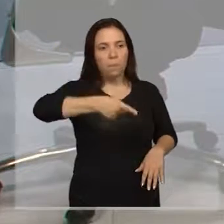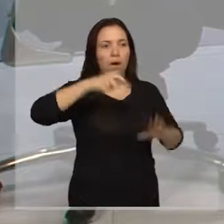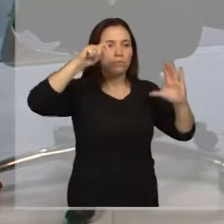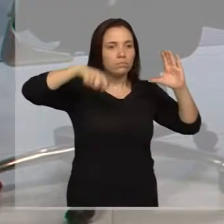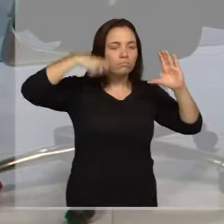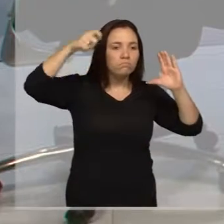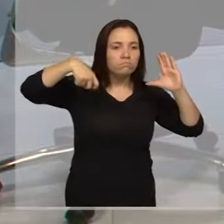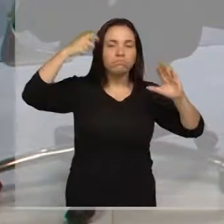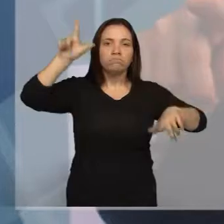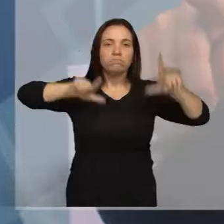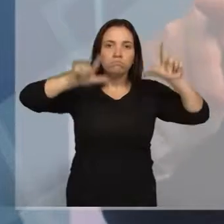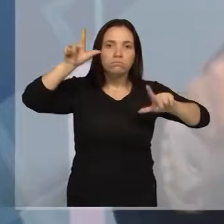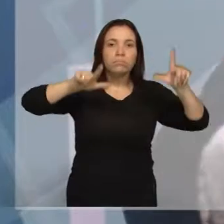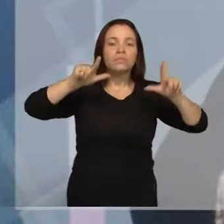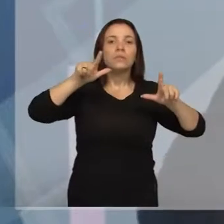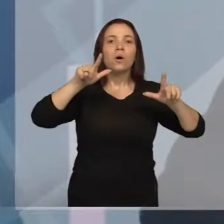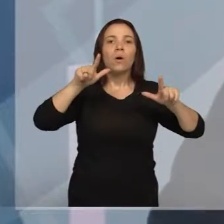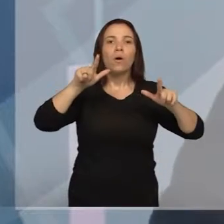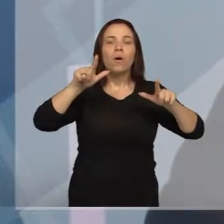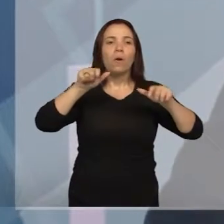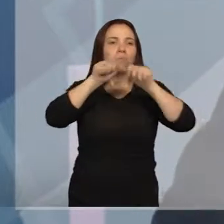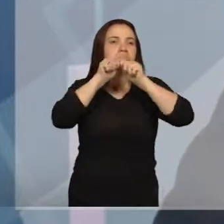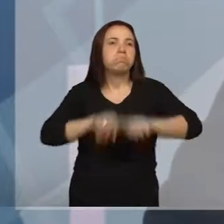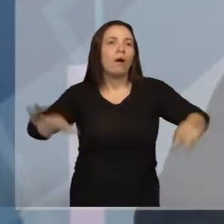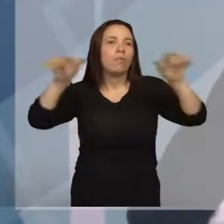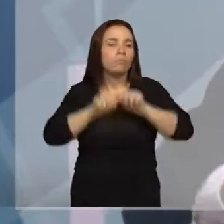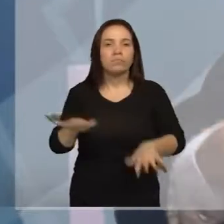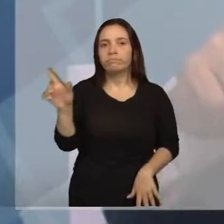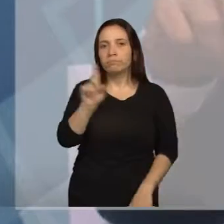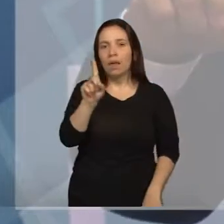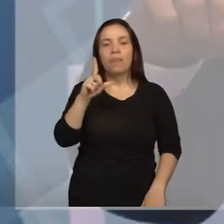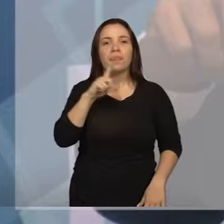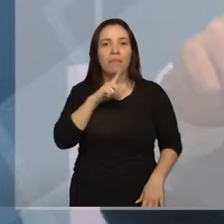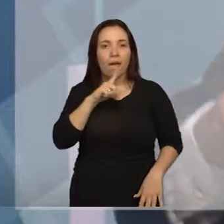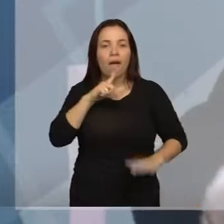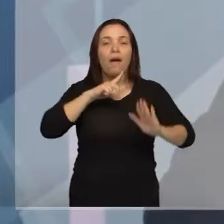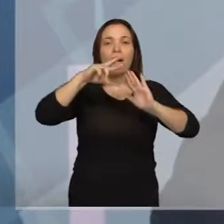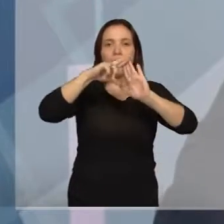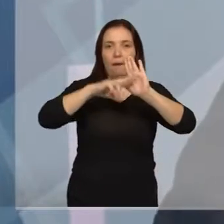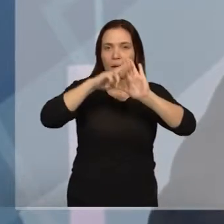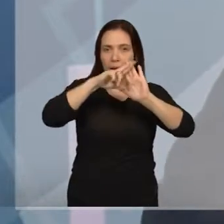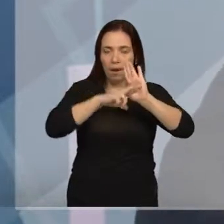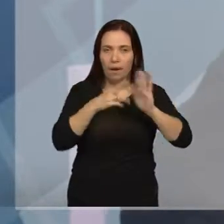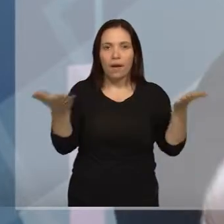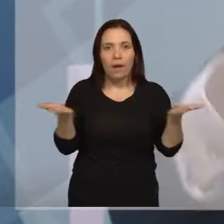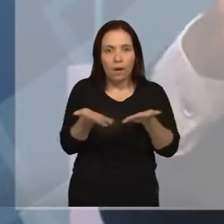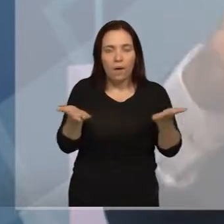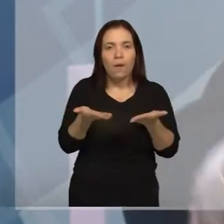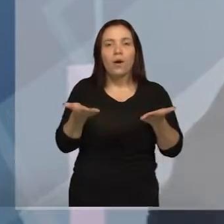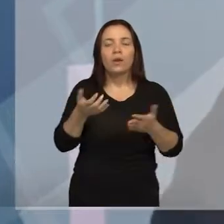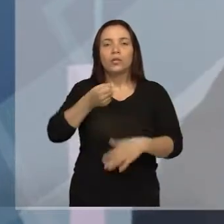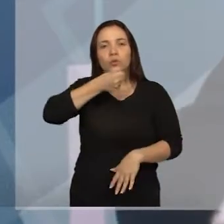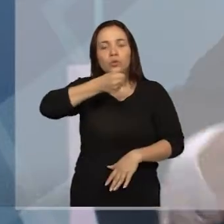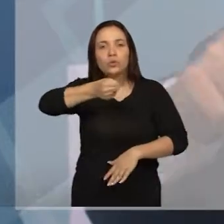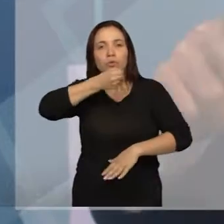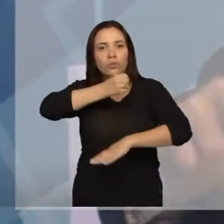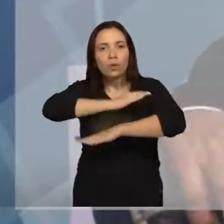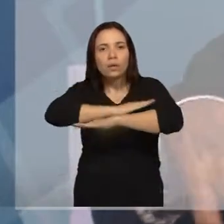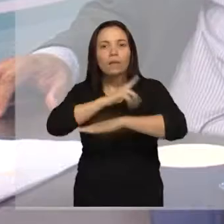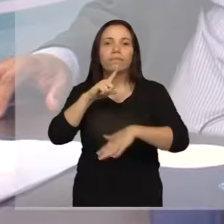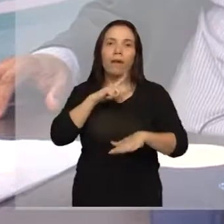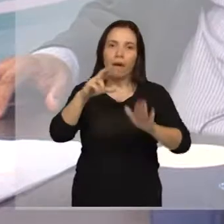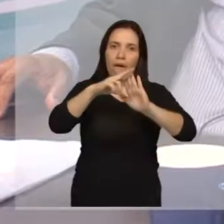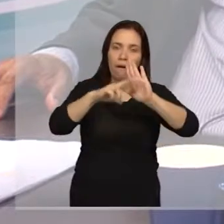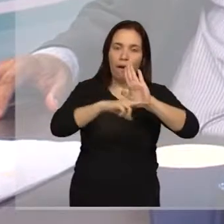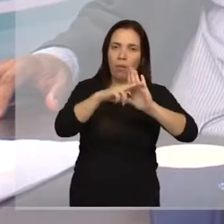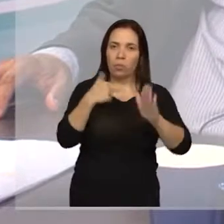mais, né? As ONGs que lidam com essa coisa da transparência, né? Os jornalistas, de uma maneira geral.